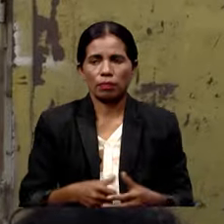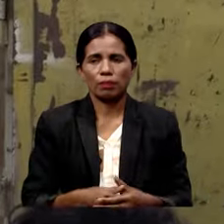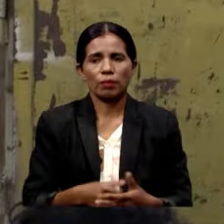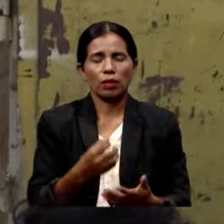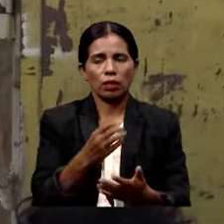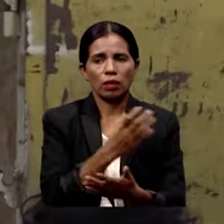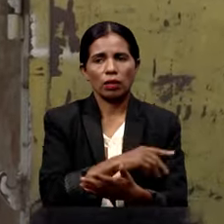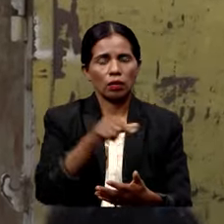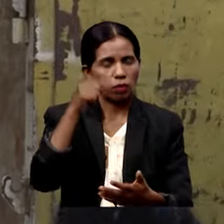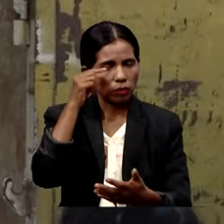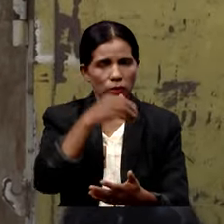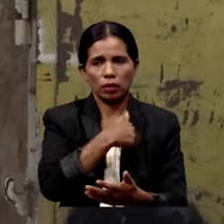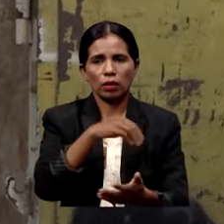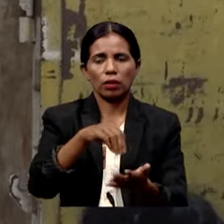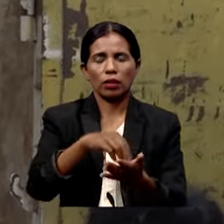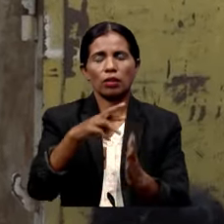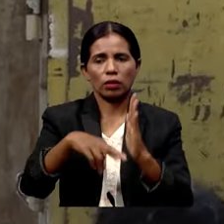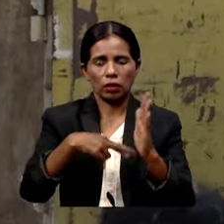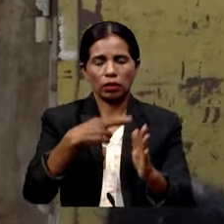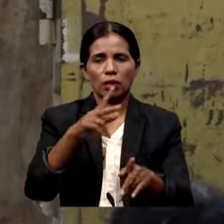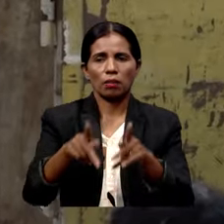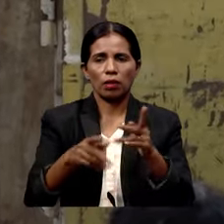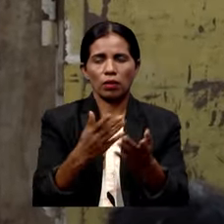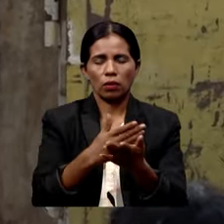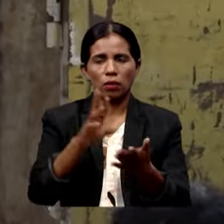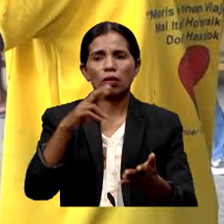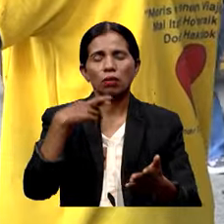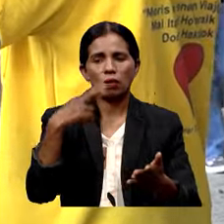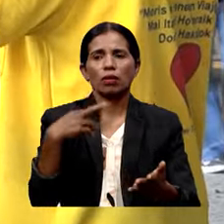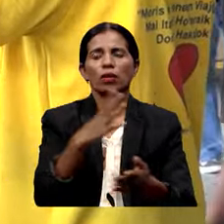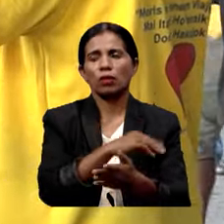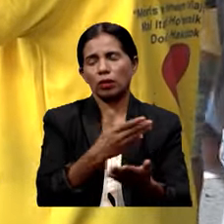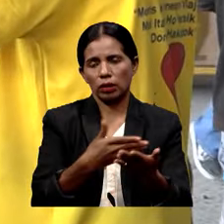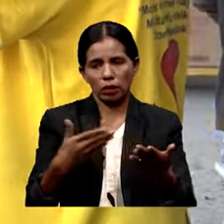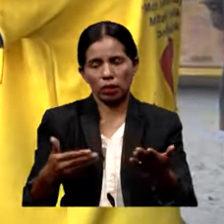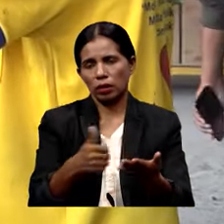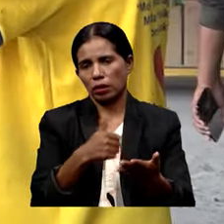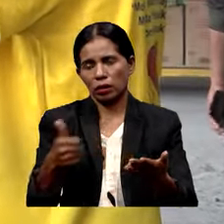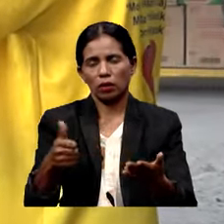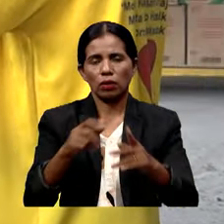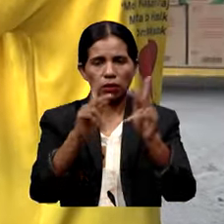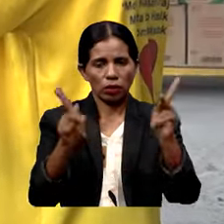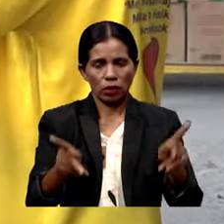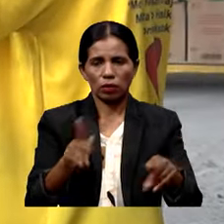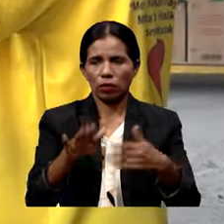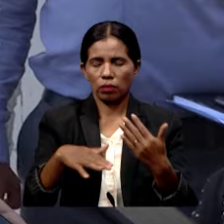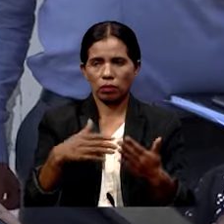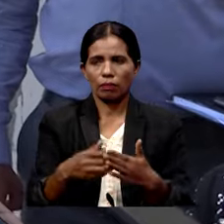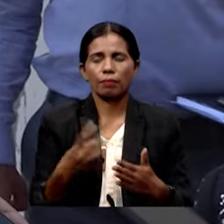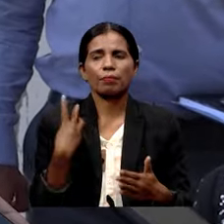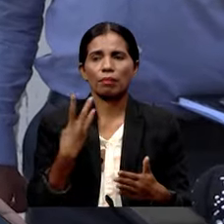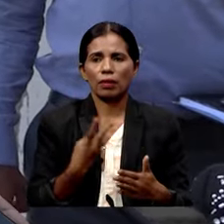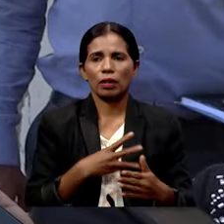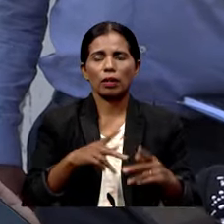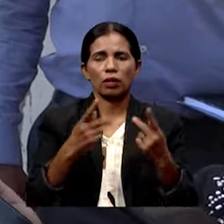Pereira, governo se dá cria regras onde obriga comprador sira atau sosa fos no sasan selu, usi loja importador sira. Então, ini